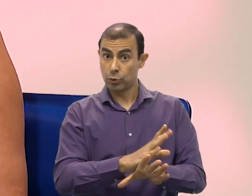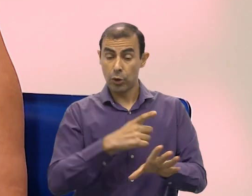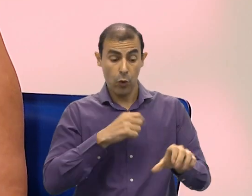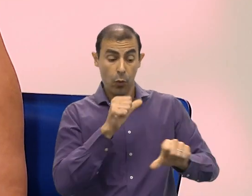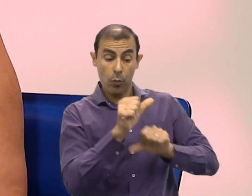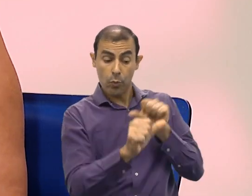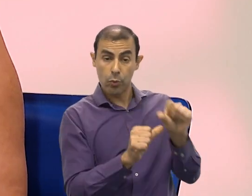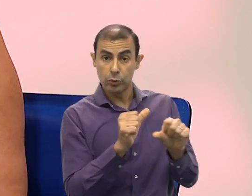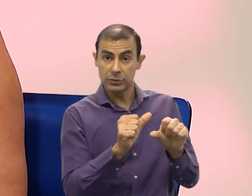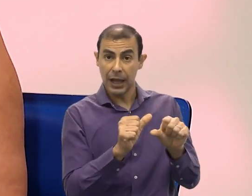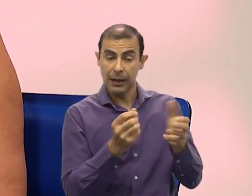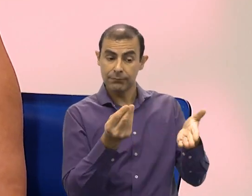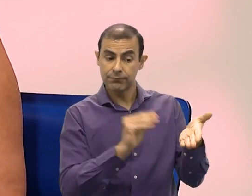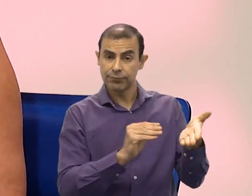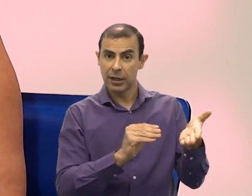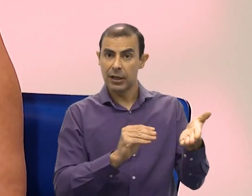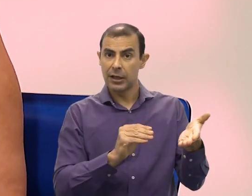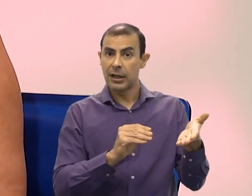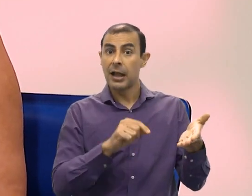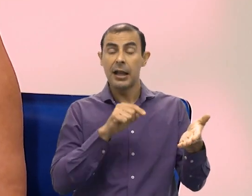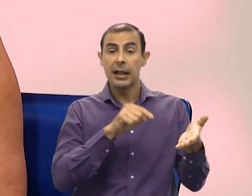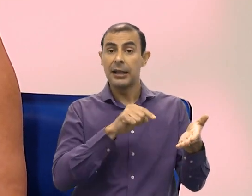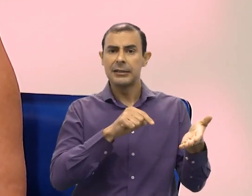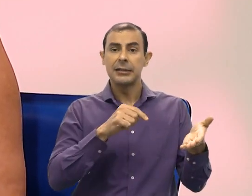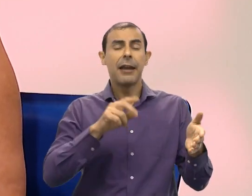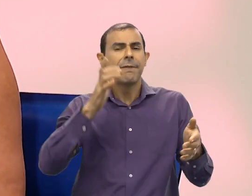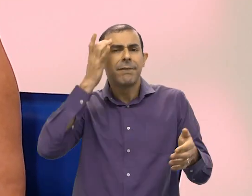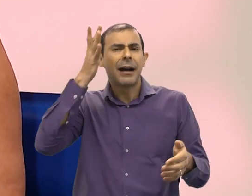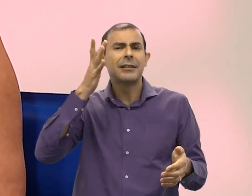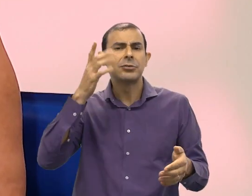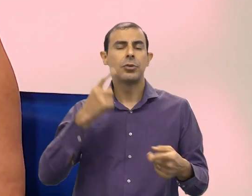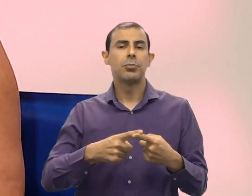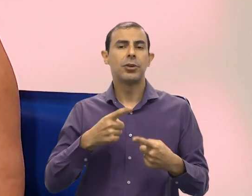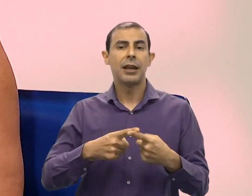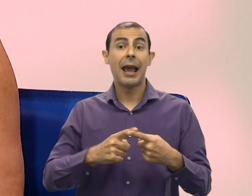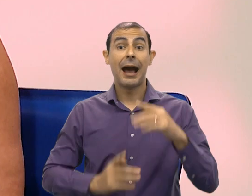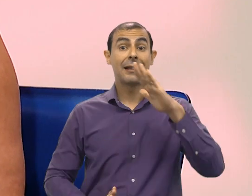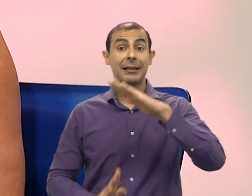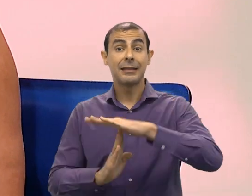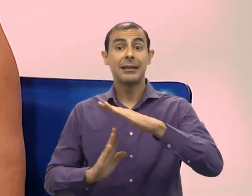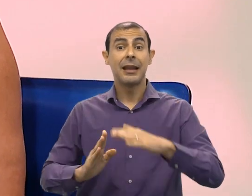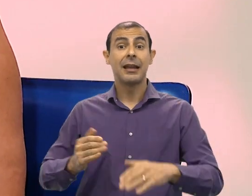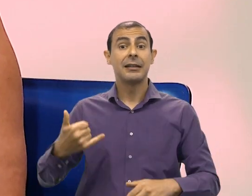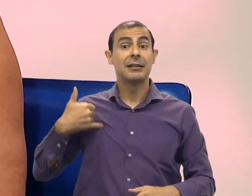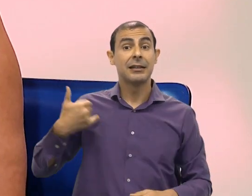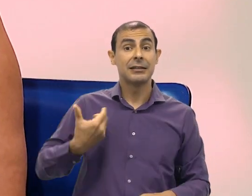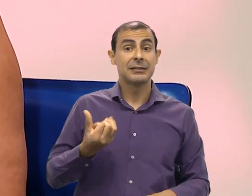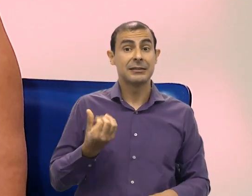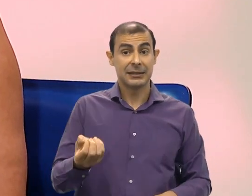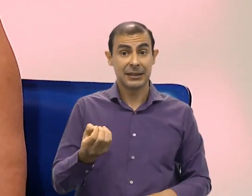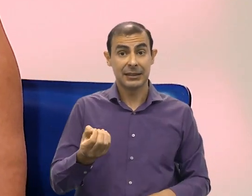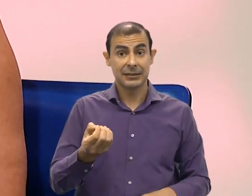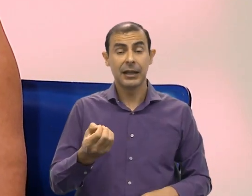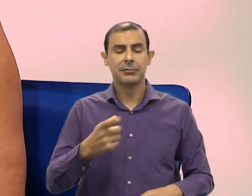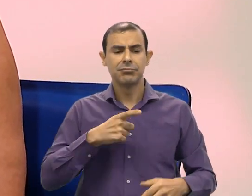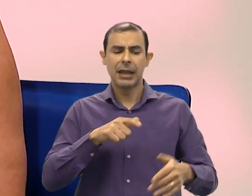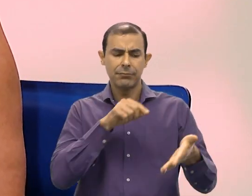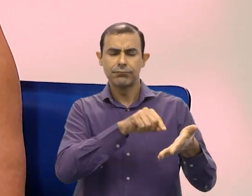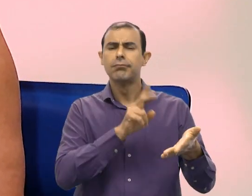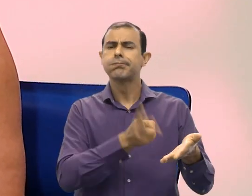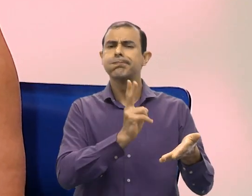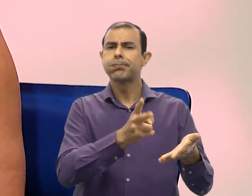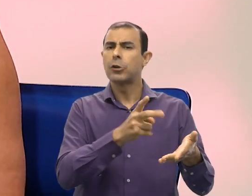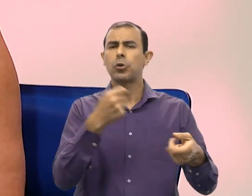Uma vez feito, ele vai ficar lá até você completar 60 anos de idade. Automaticamente ele sai depois. E